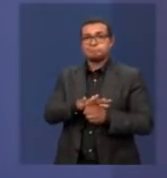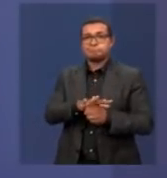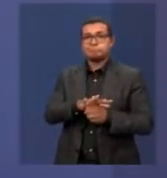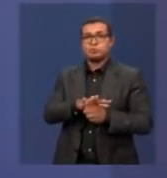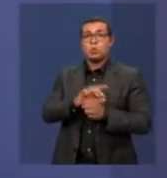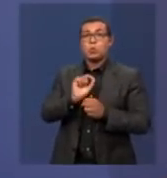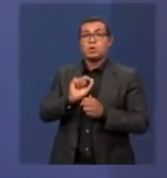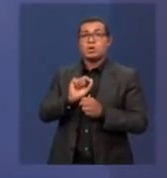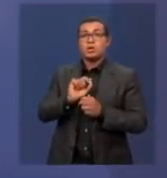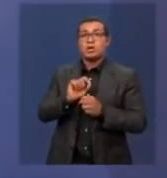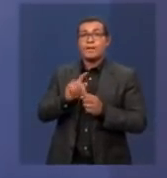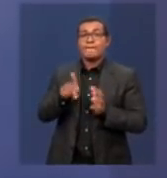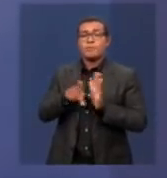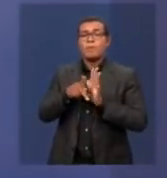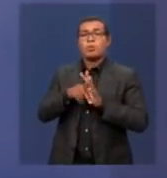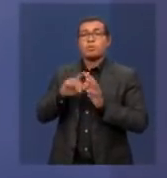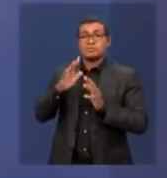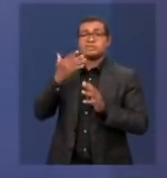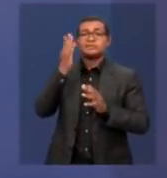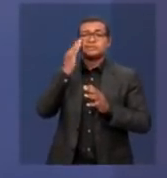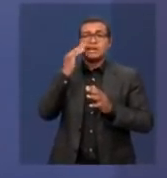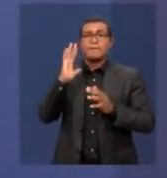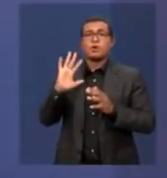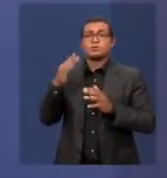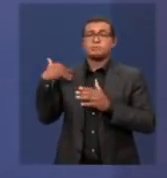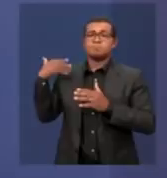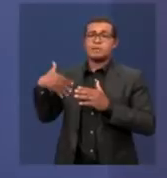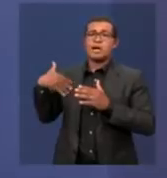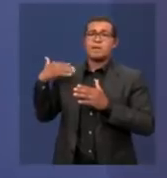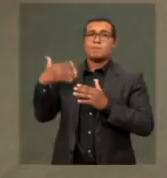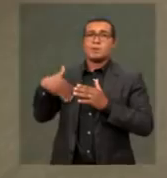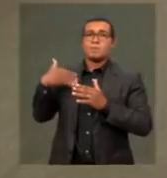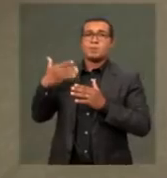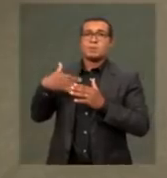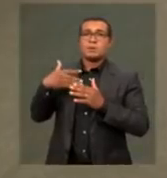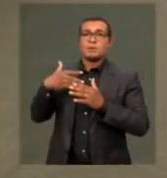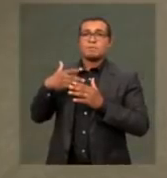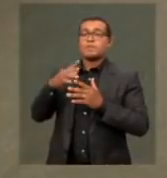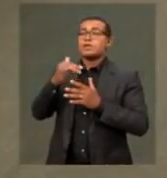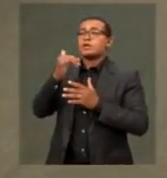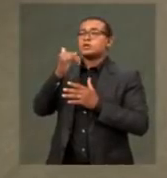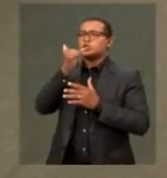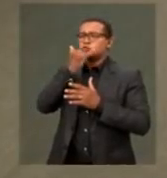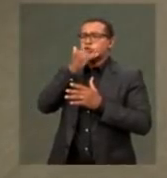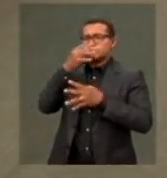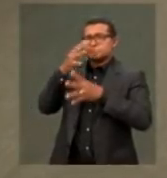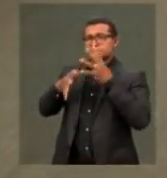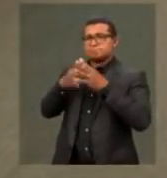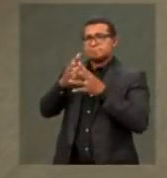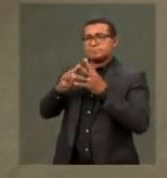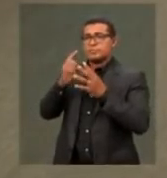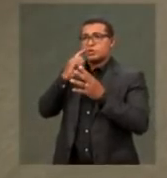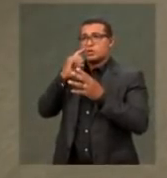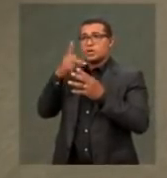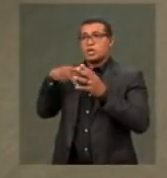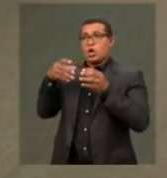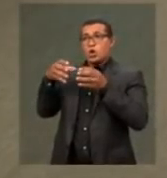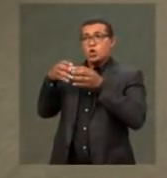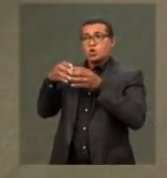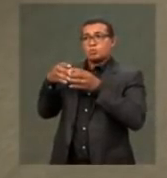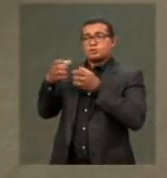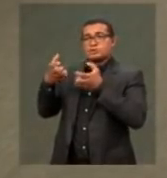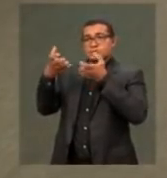episódio e aliás se arrasta há um certo tenta o candidato eu vou pedir desculpas à nossa produção está aqui